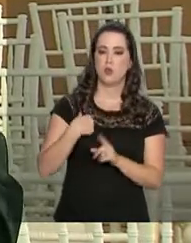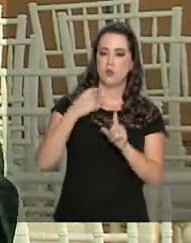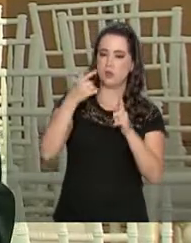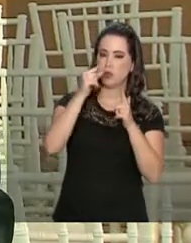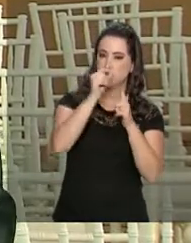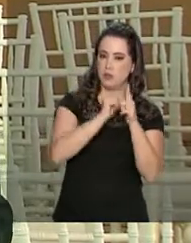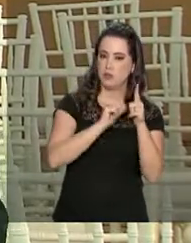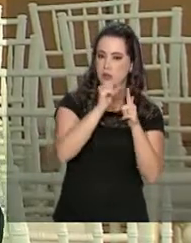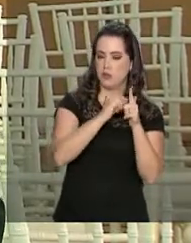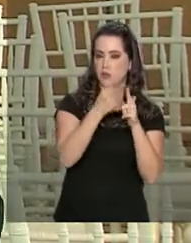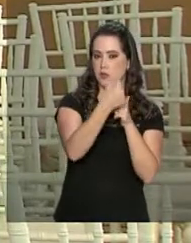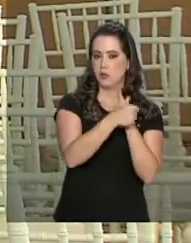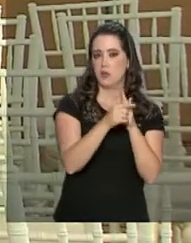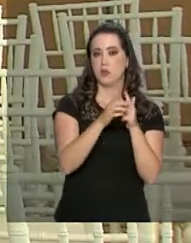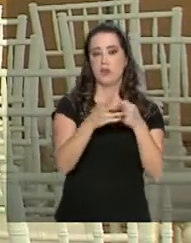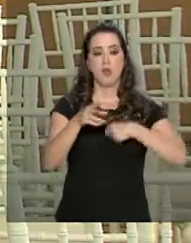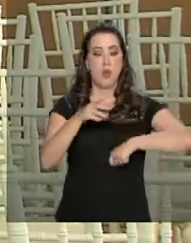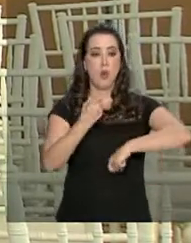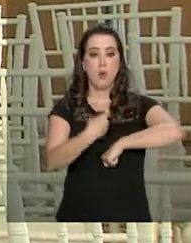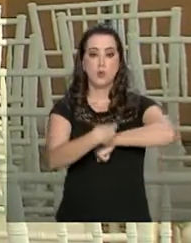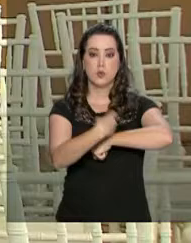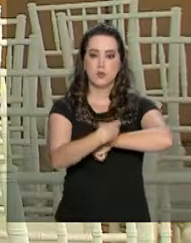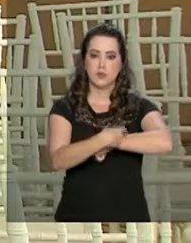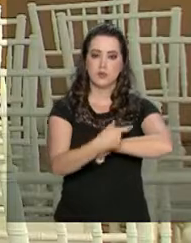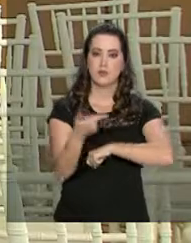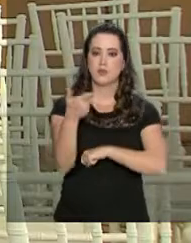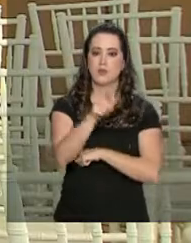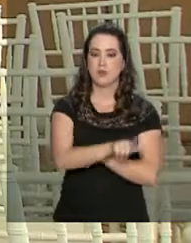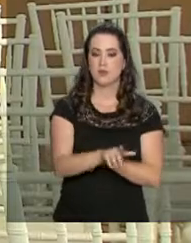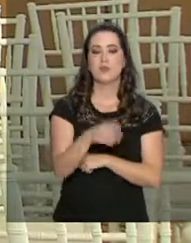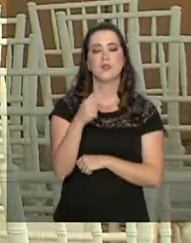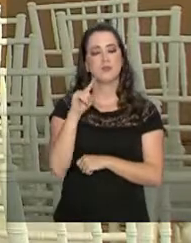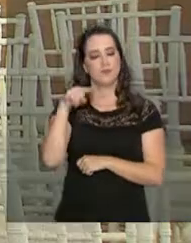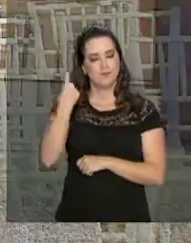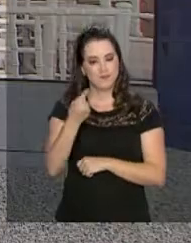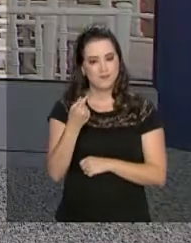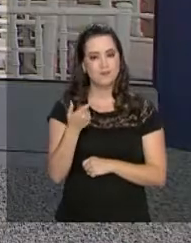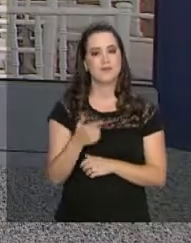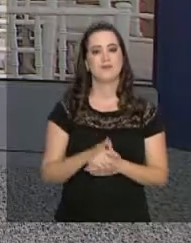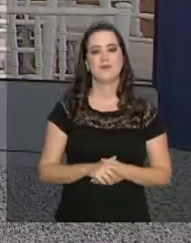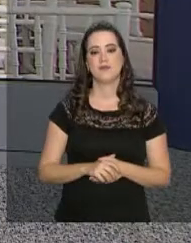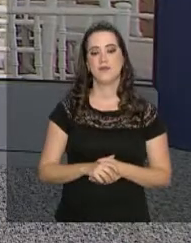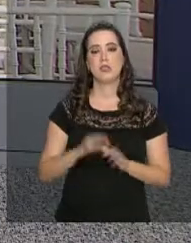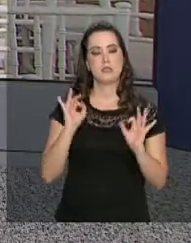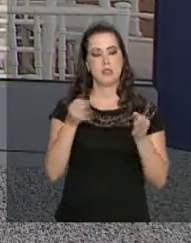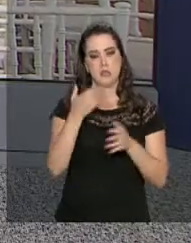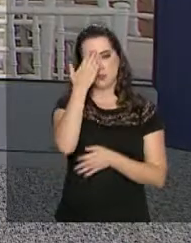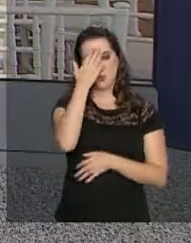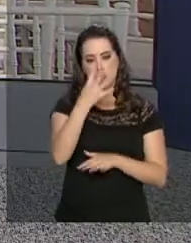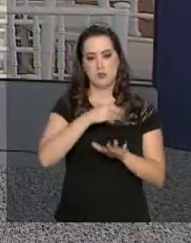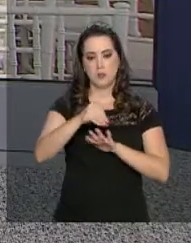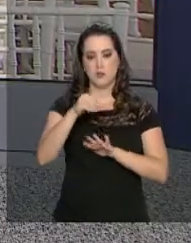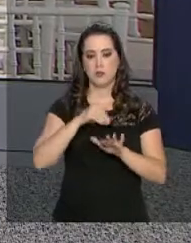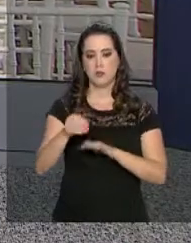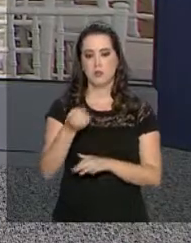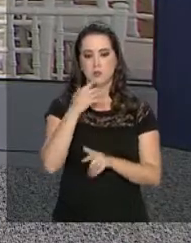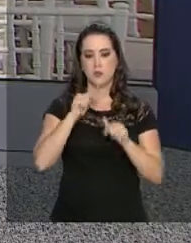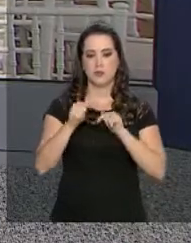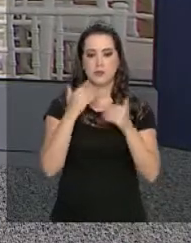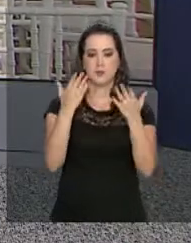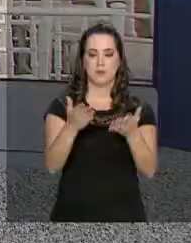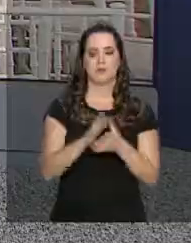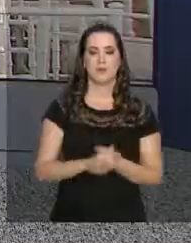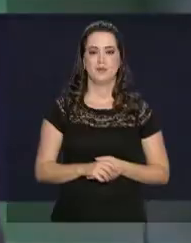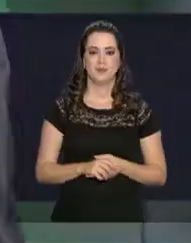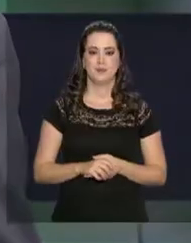urológicas e também ortopédicas. Roberto, é com você, nós voltamos mais tarde. Tá certo, Cleide, obrigado pelas informações, bom trabalho aí para